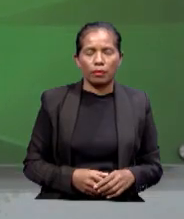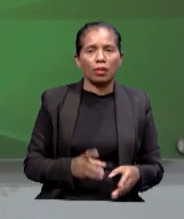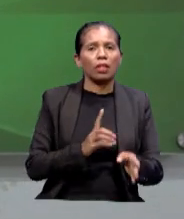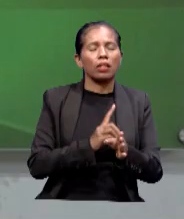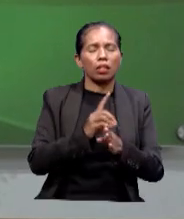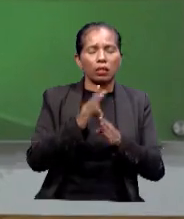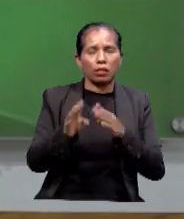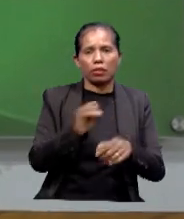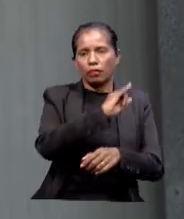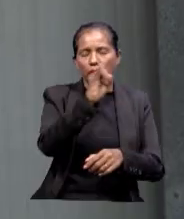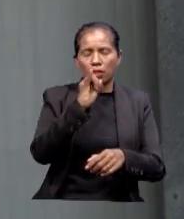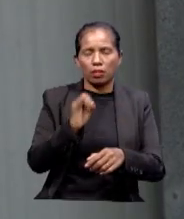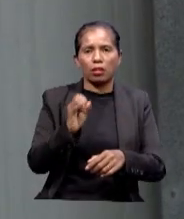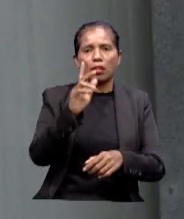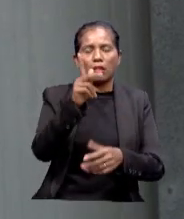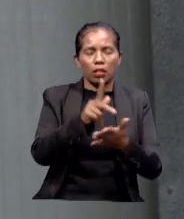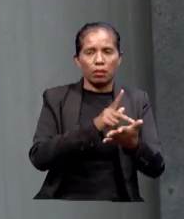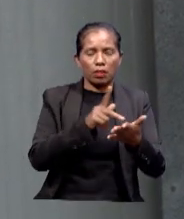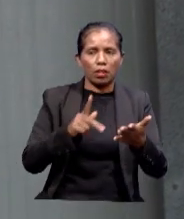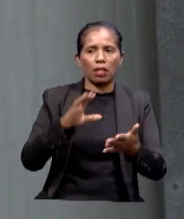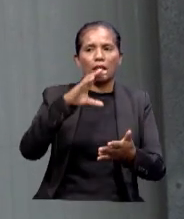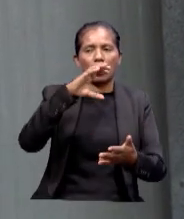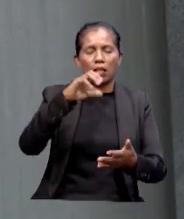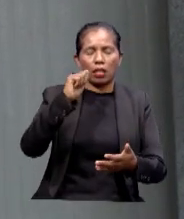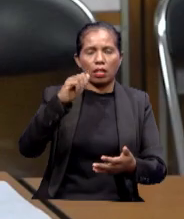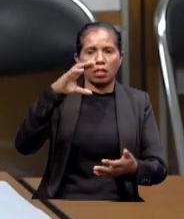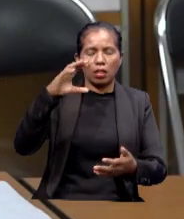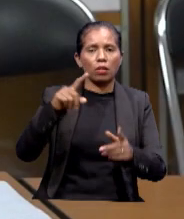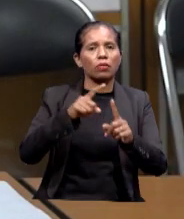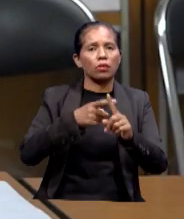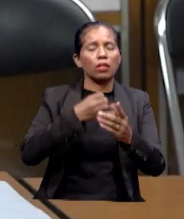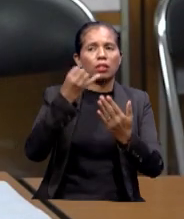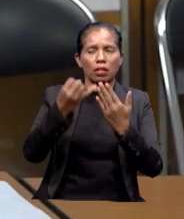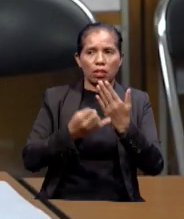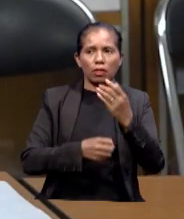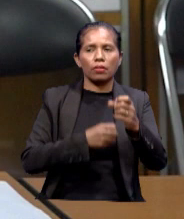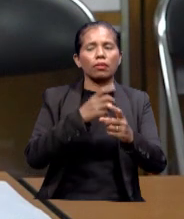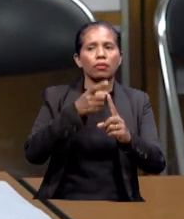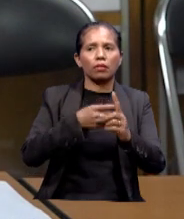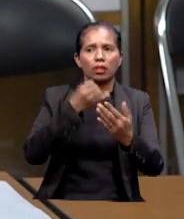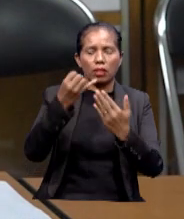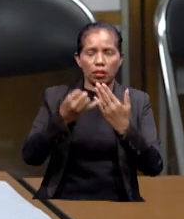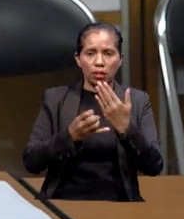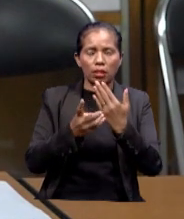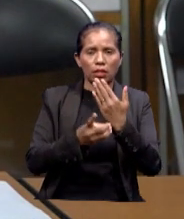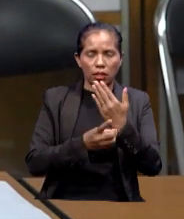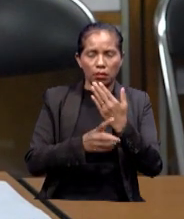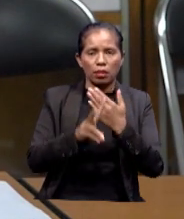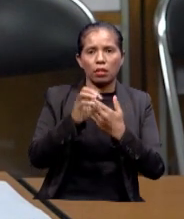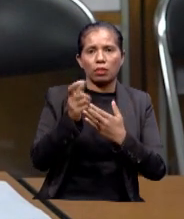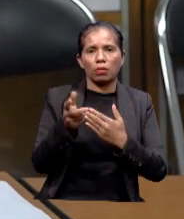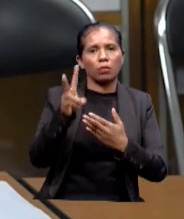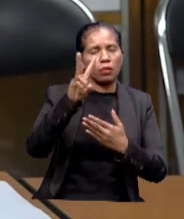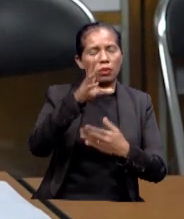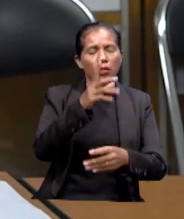Diretor-Geral Investigação Criminal CAC, Hateten, Hahu Husifulan Zaneiro, to dezembro, tinerim rua Rua Nulo Resinrua, CAC Simu